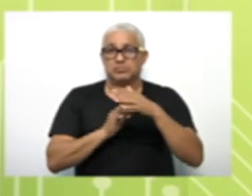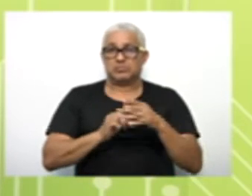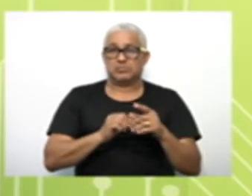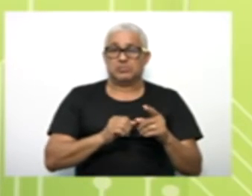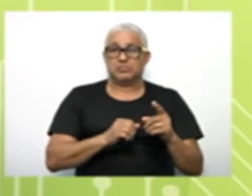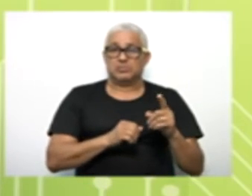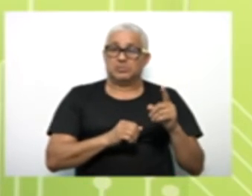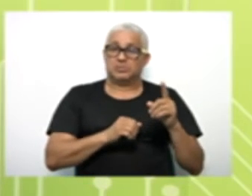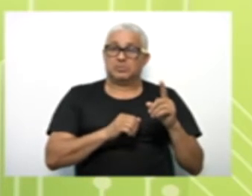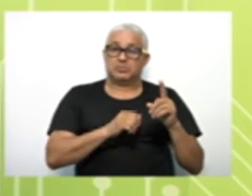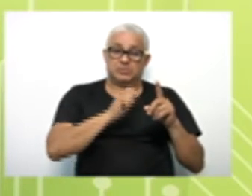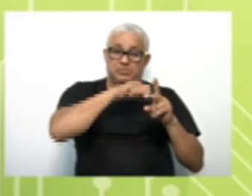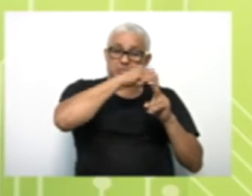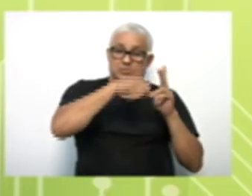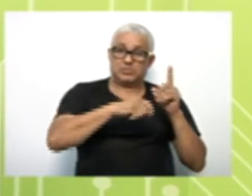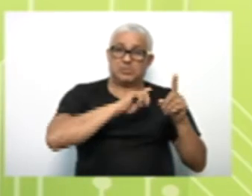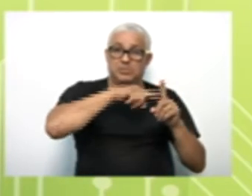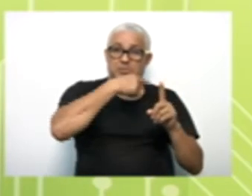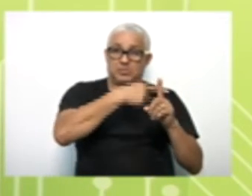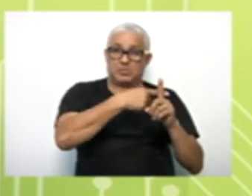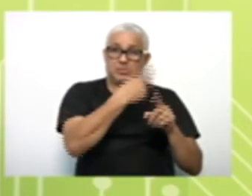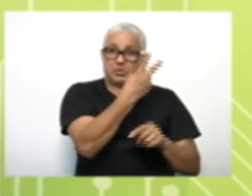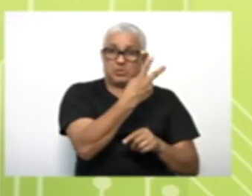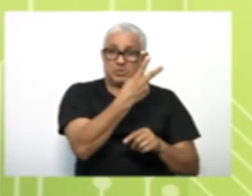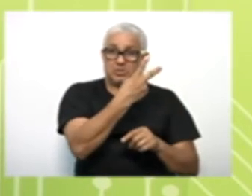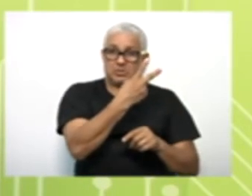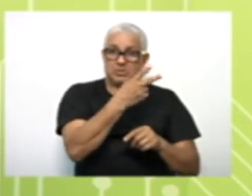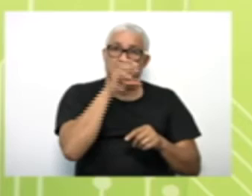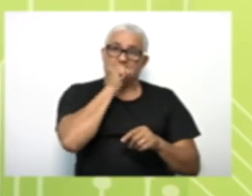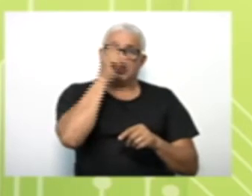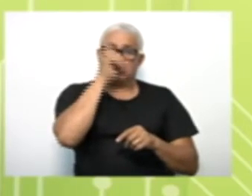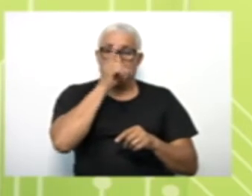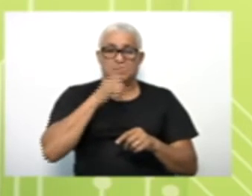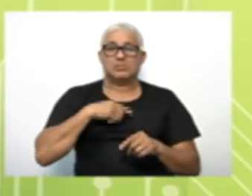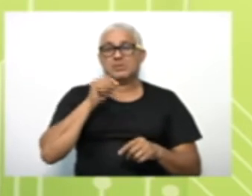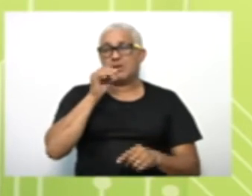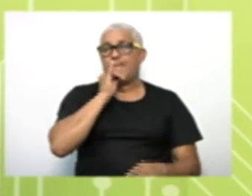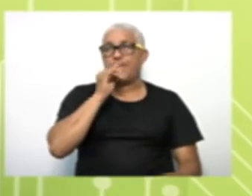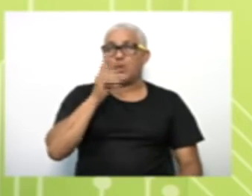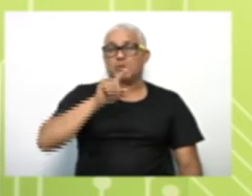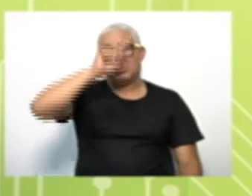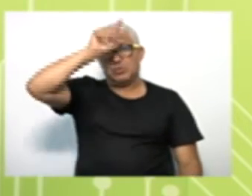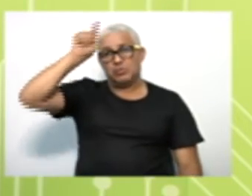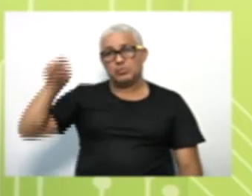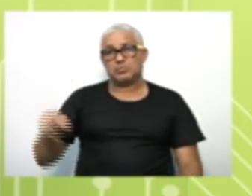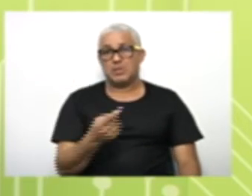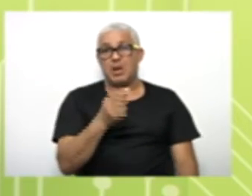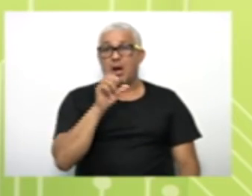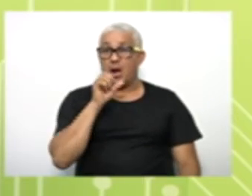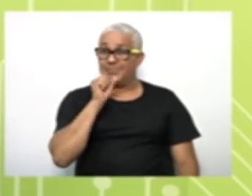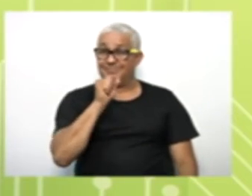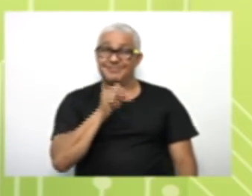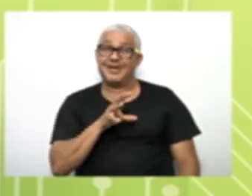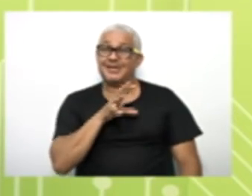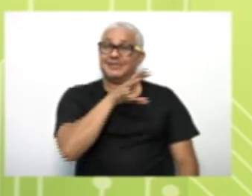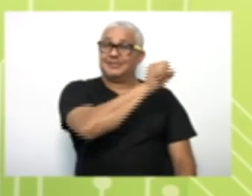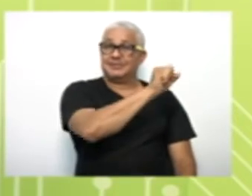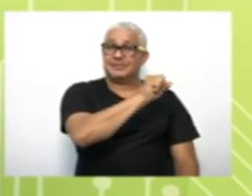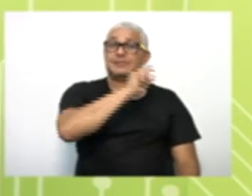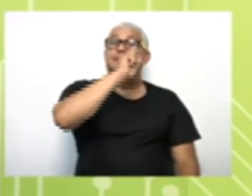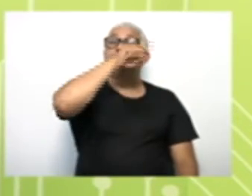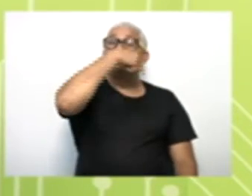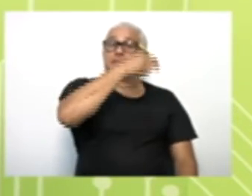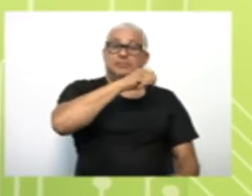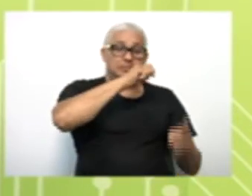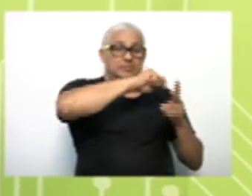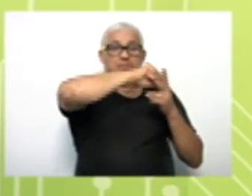relação a finais de semanas, a feriados. Então, você investiu 1 milhão hoje, você só pode solicitar o resgate após 60